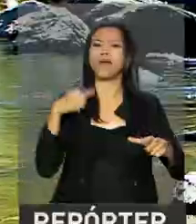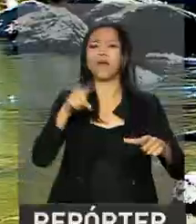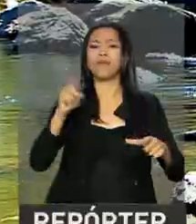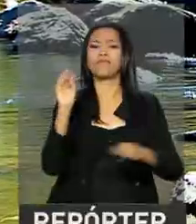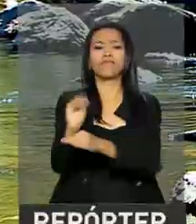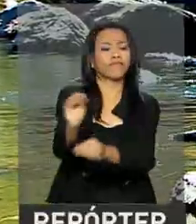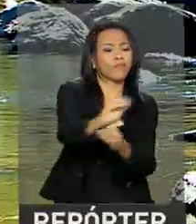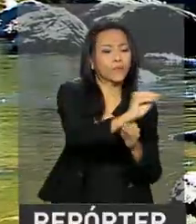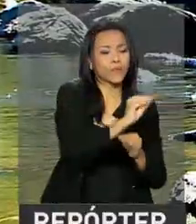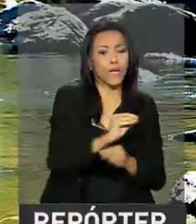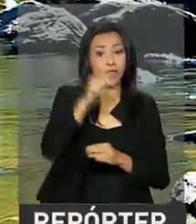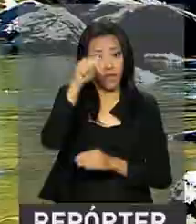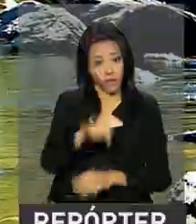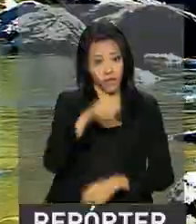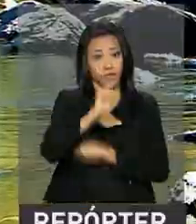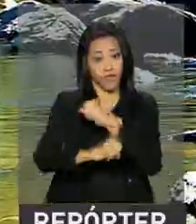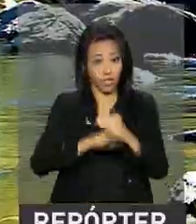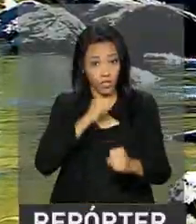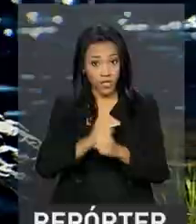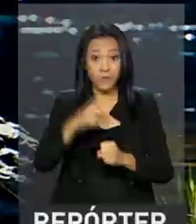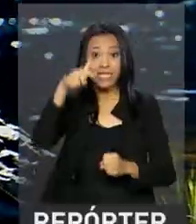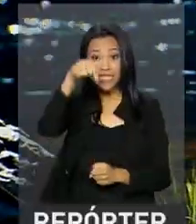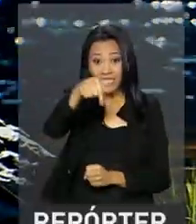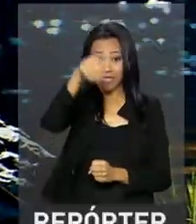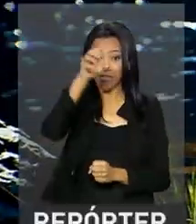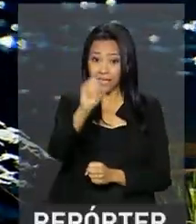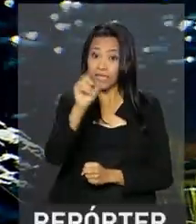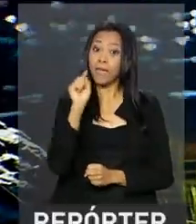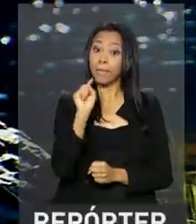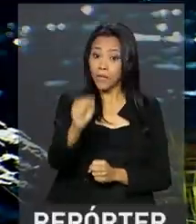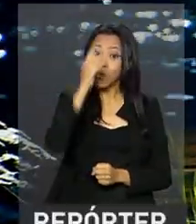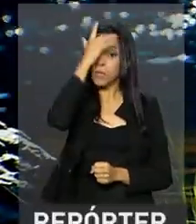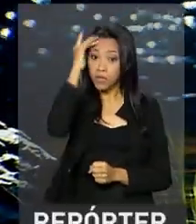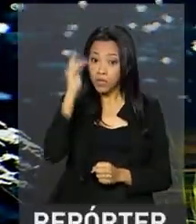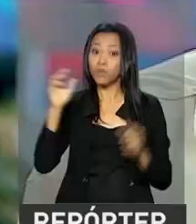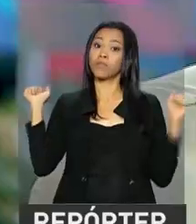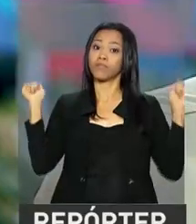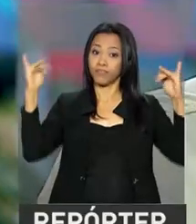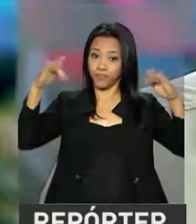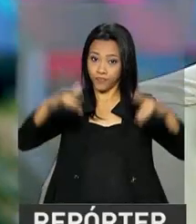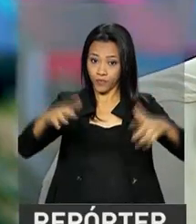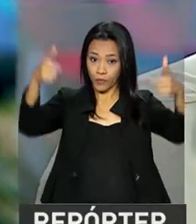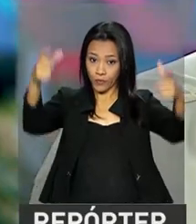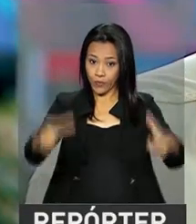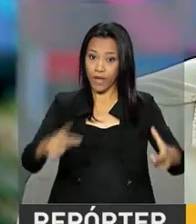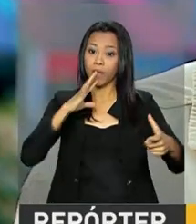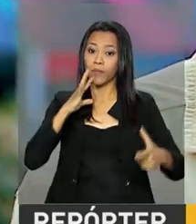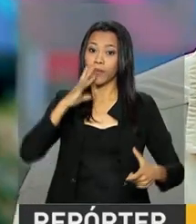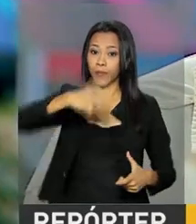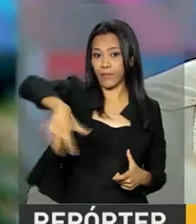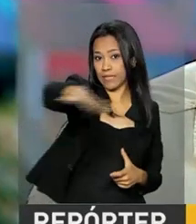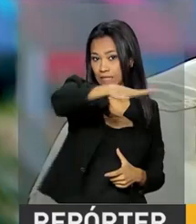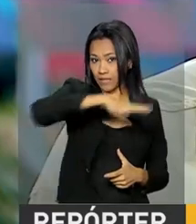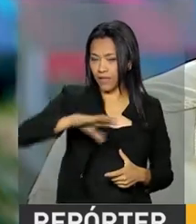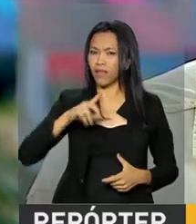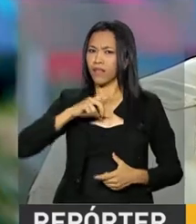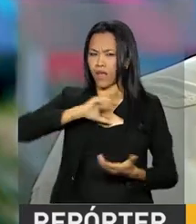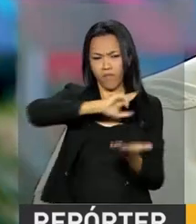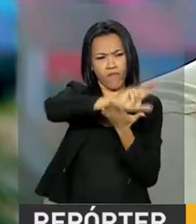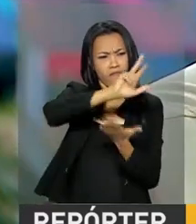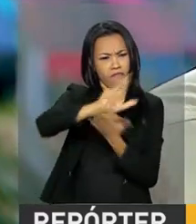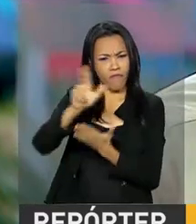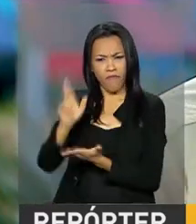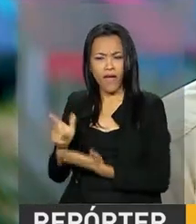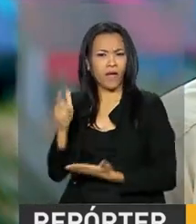ambiental. Esse ano, pelo menos 70.000 pessoas devem visitar o parque. A gente tem bastante atividade de